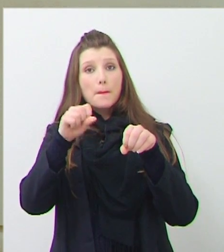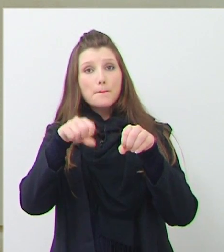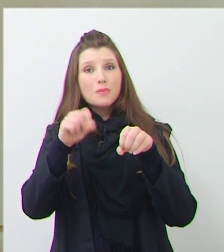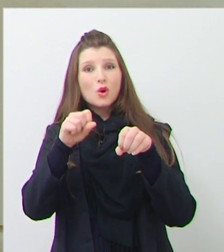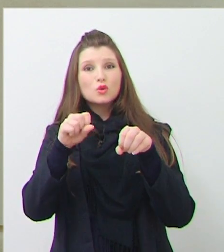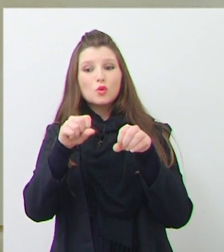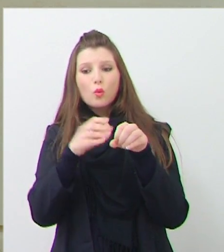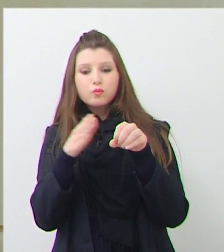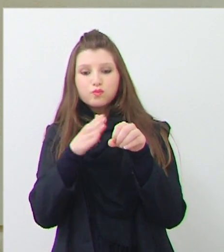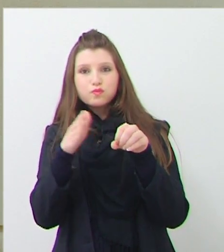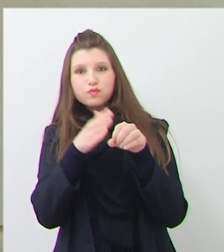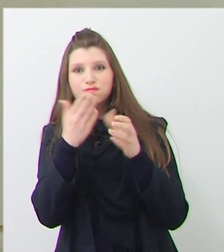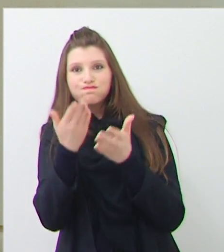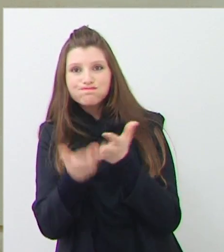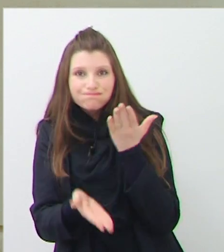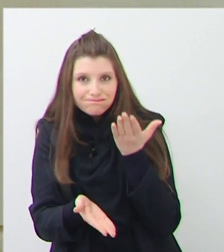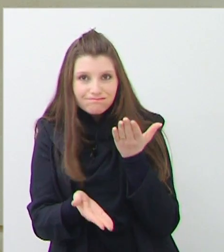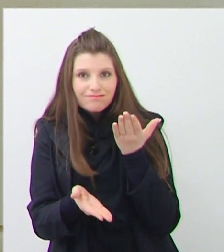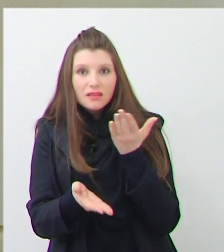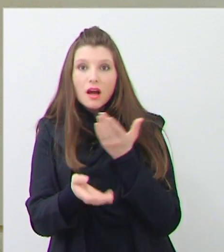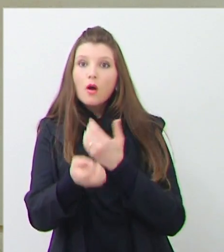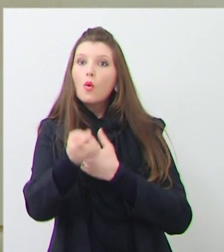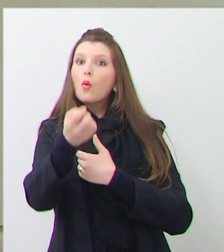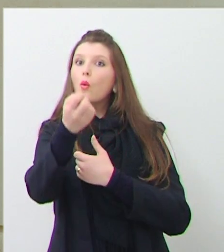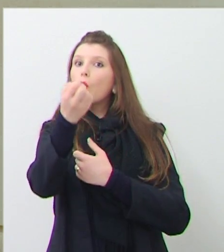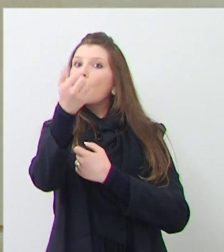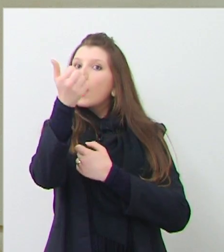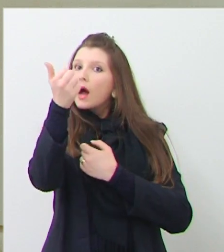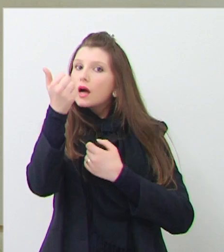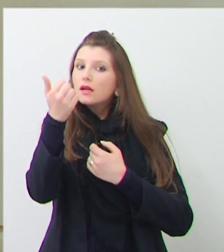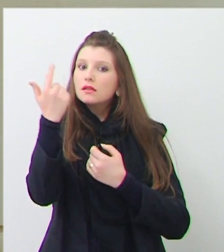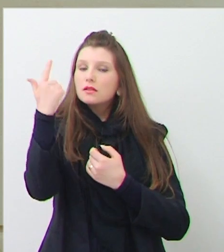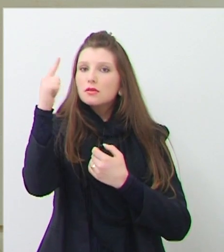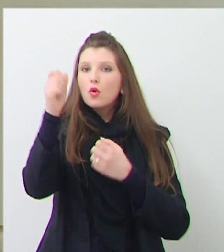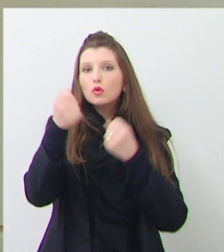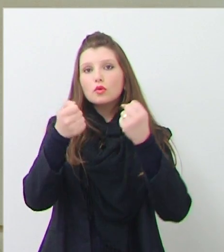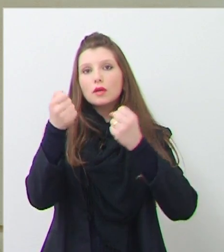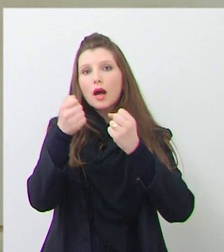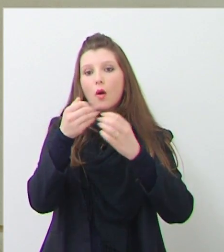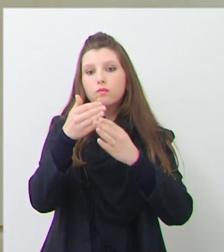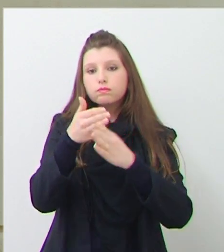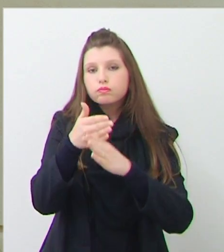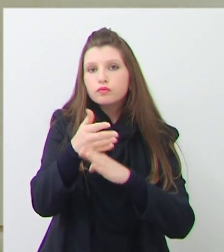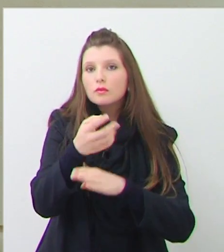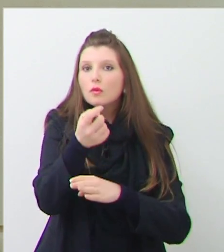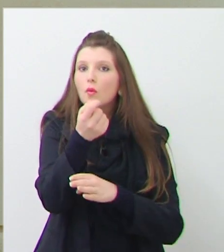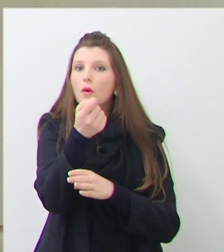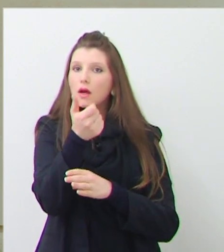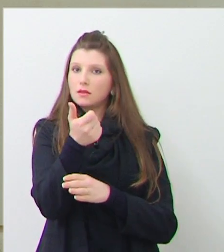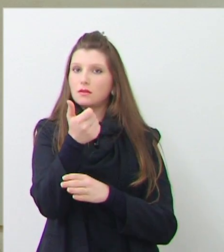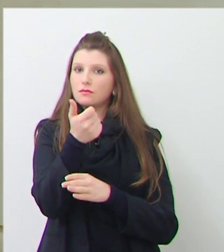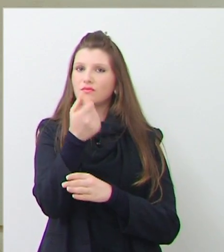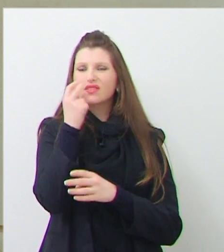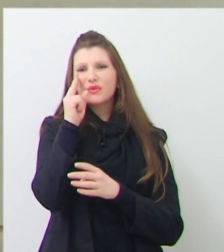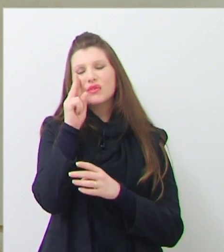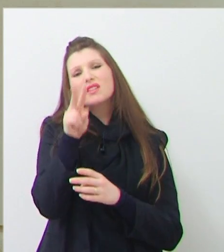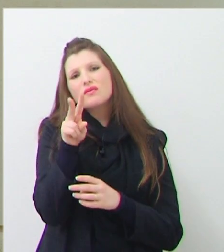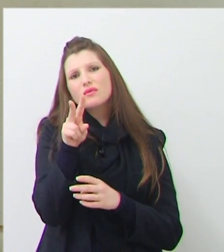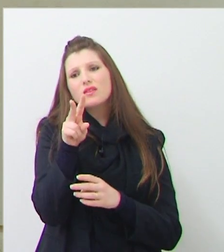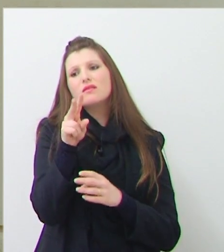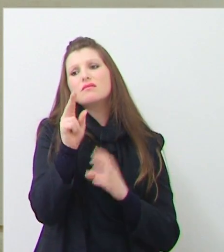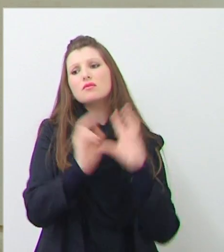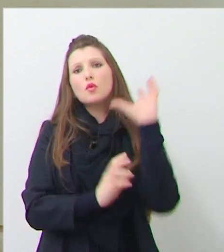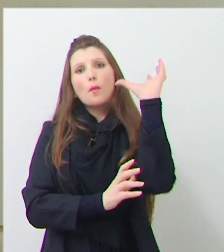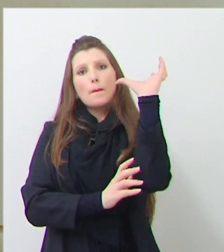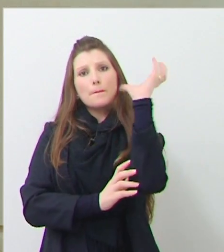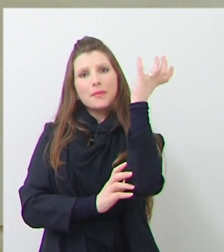acabou escorregando e ela caindo e quase um carro atropelando. Se os senhores perceberam, no bairro Pinheirinho, houve